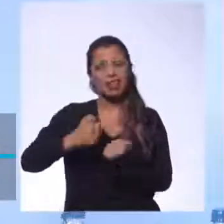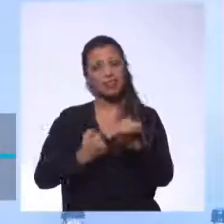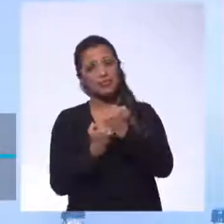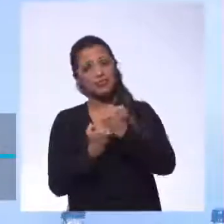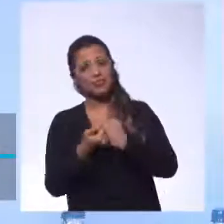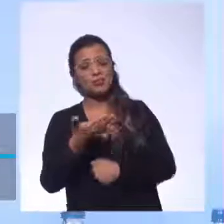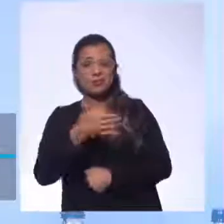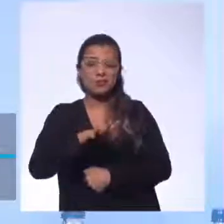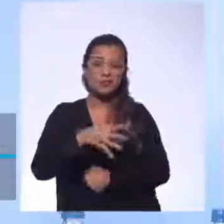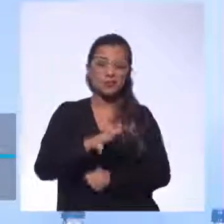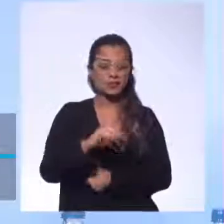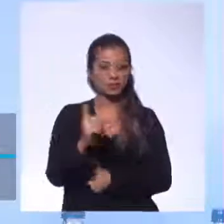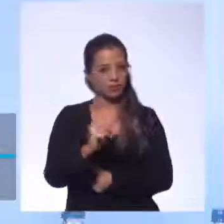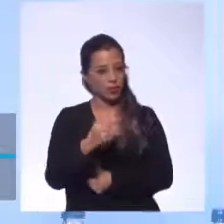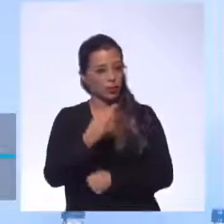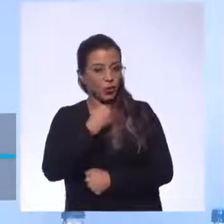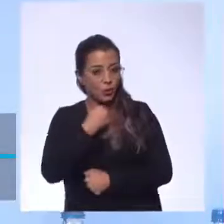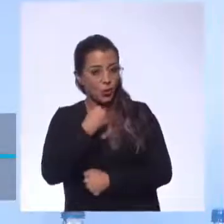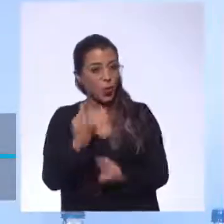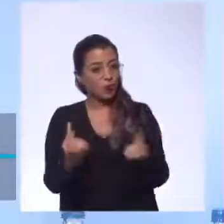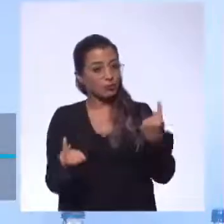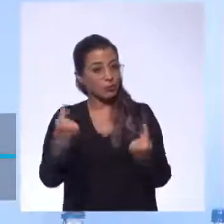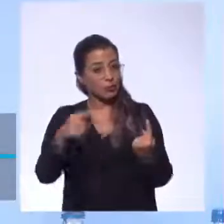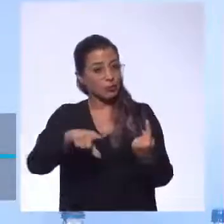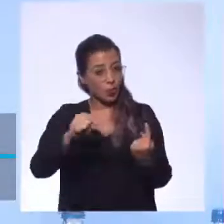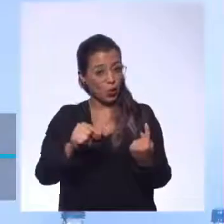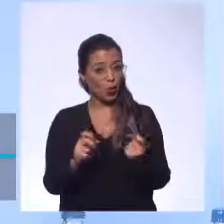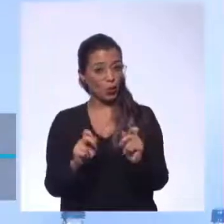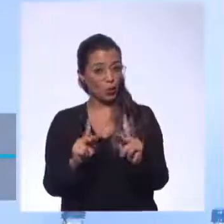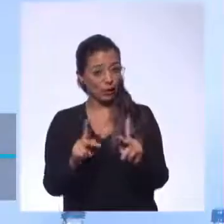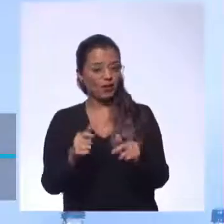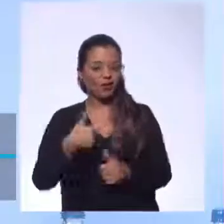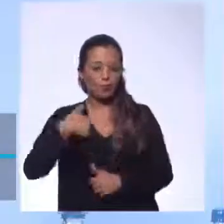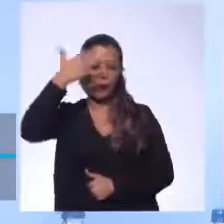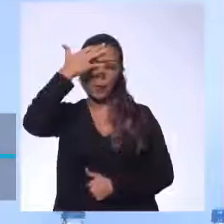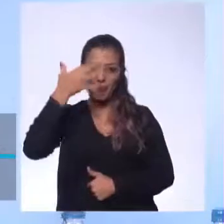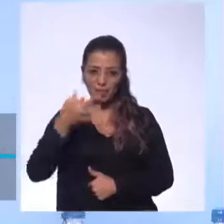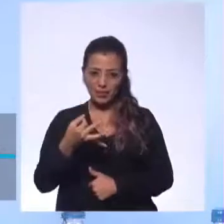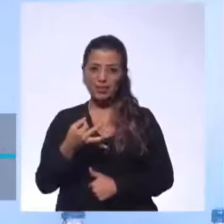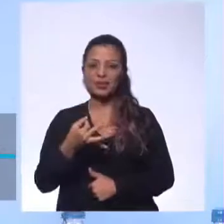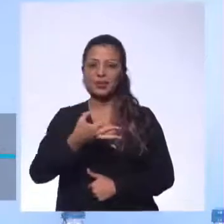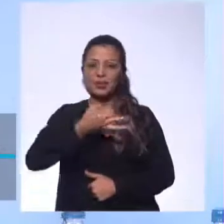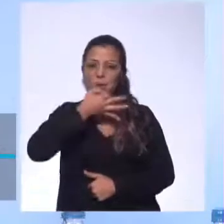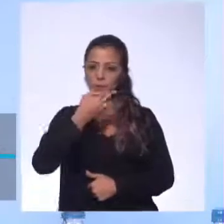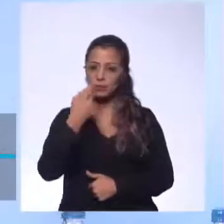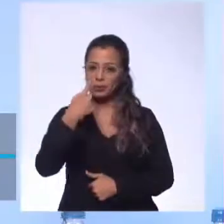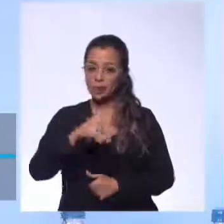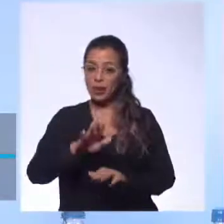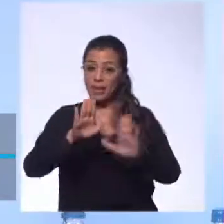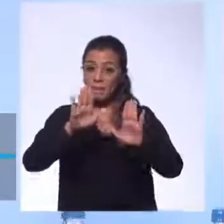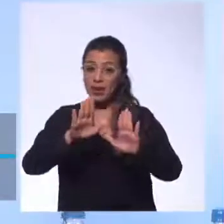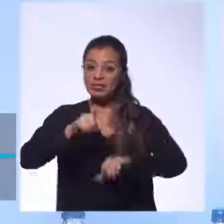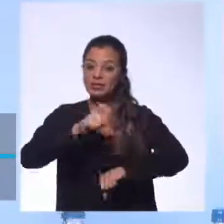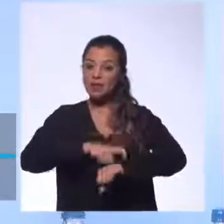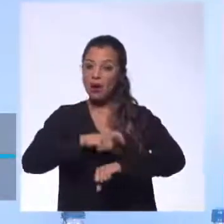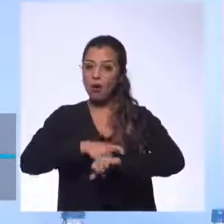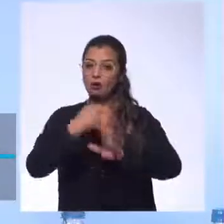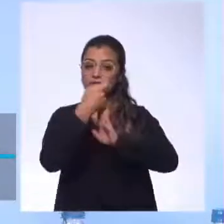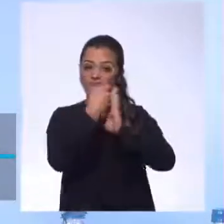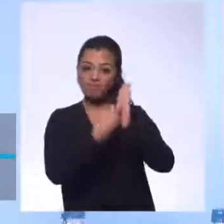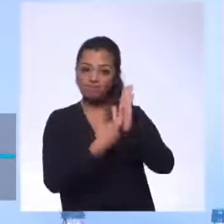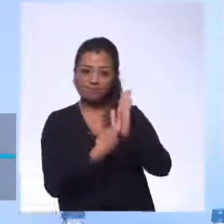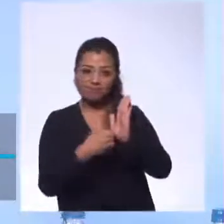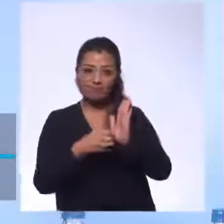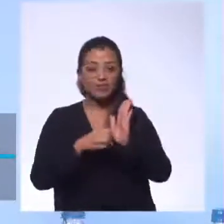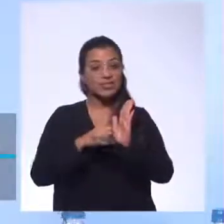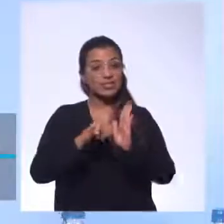os alunos não têm postura. Opa, uma coisa ou outra. Eu entendo o seu posicionamento, mas para a argumentação isso dá uma